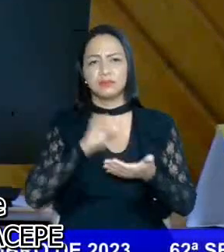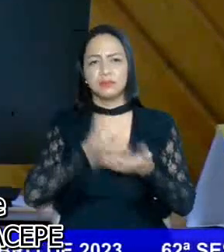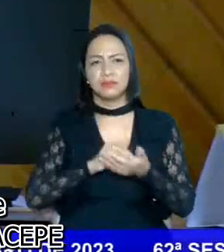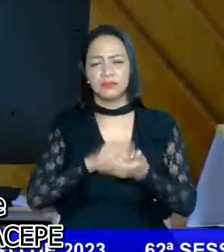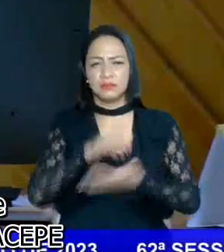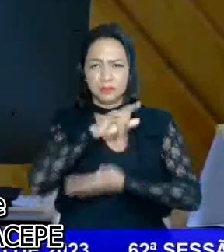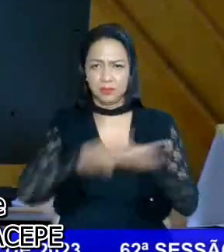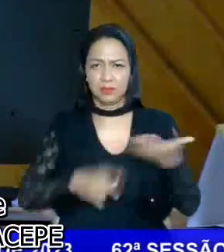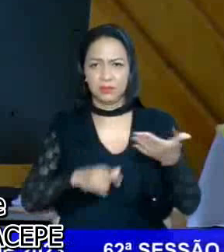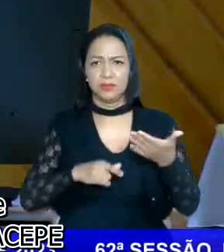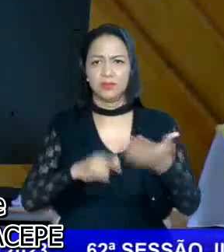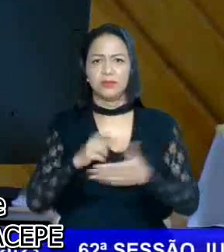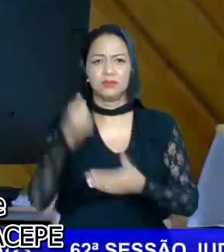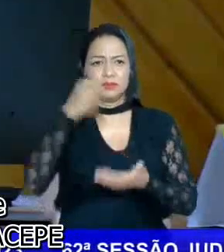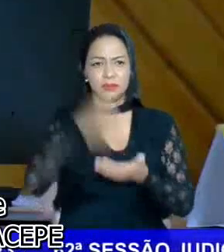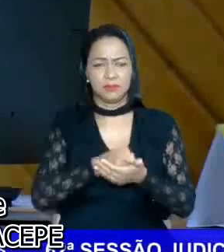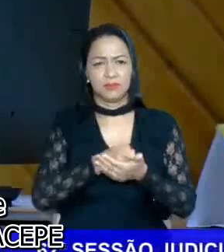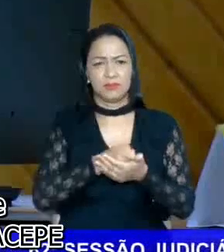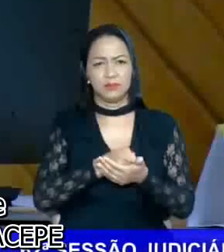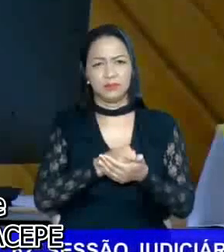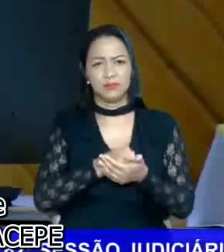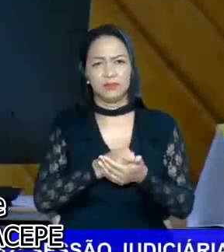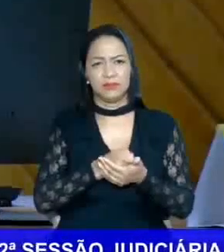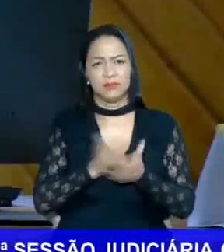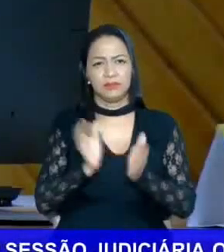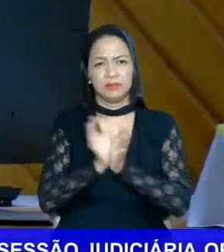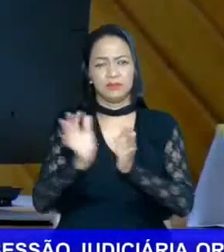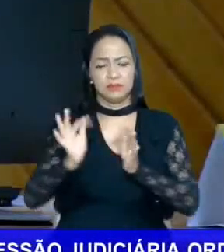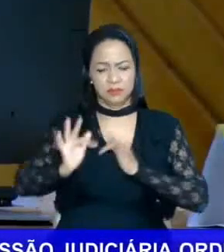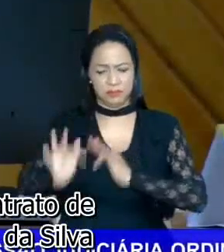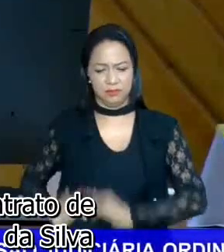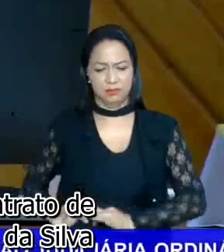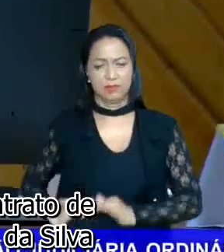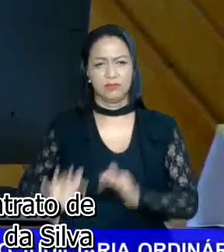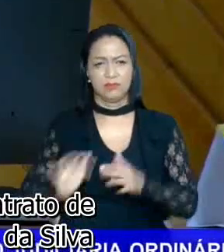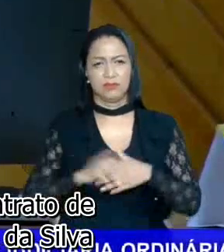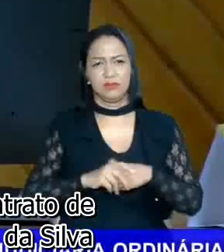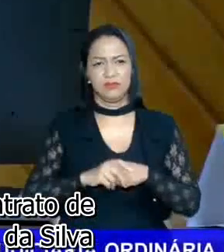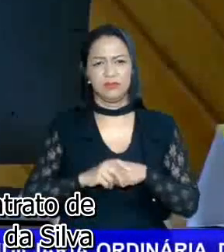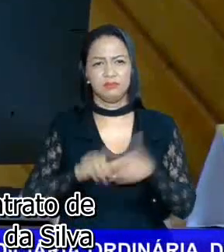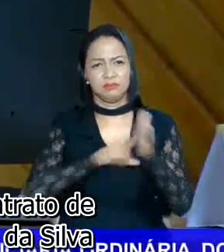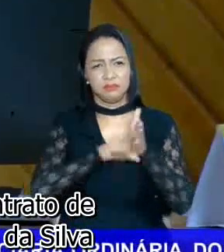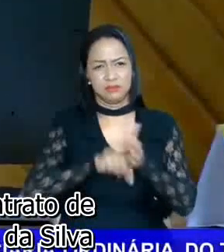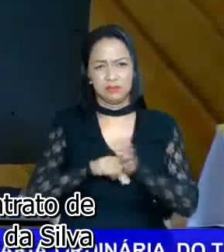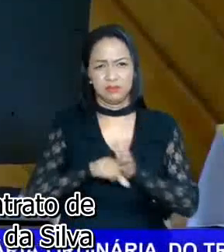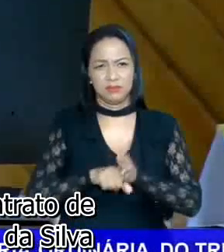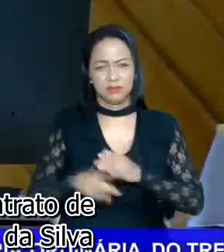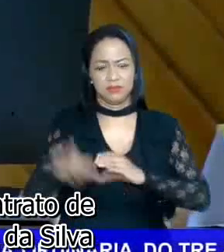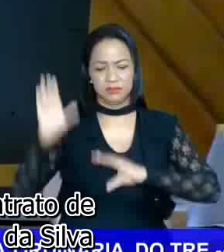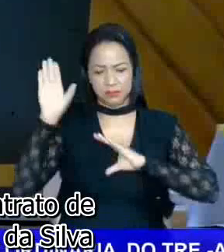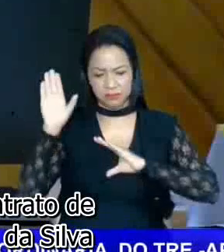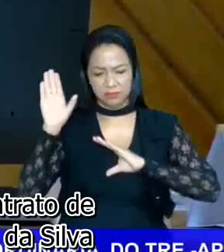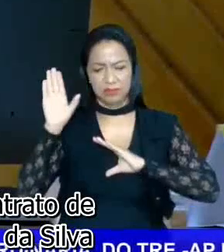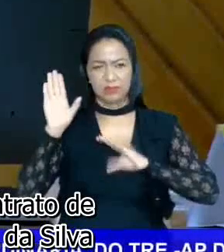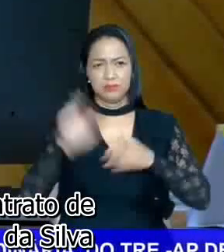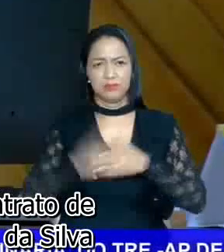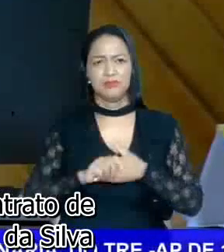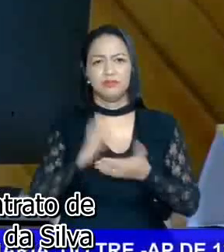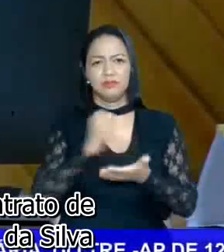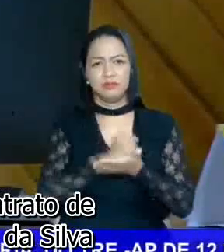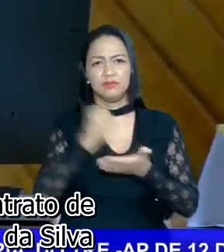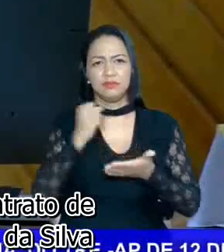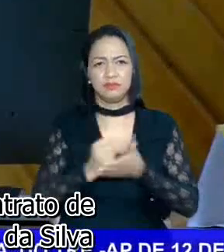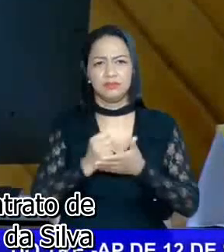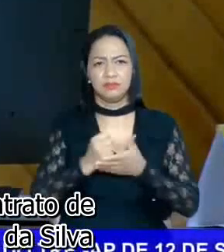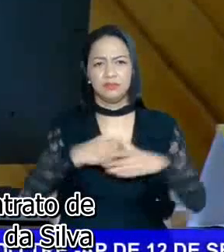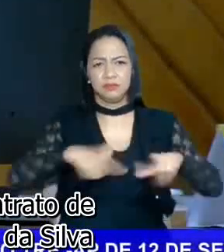documento fiscal relativo a um gasto. Então, o NACEP, ele verificou aqui que o candidato ele realizou um contrato de